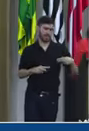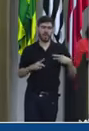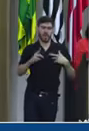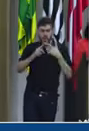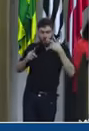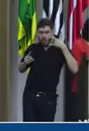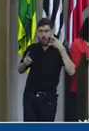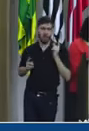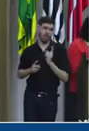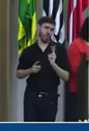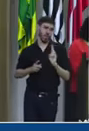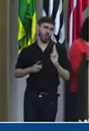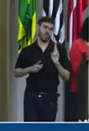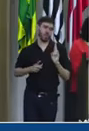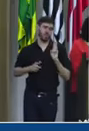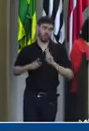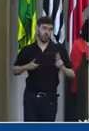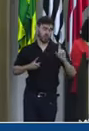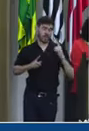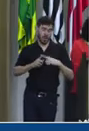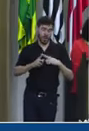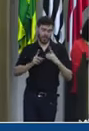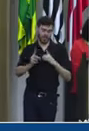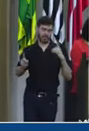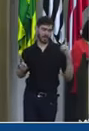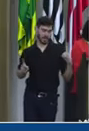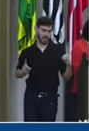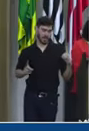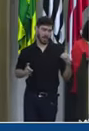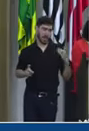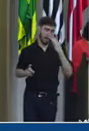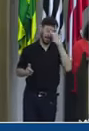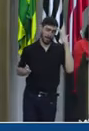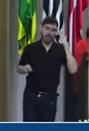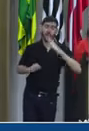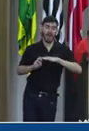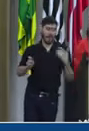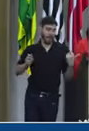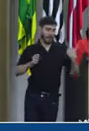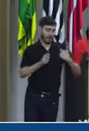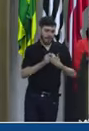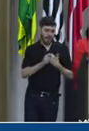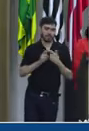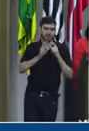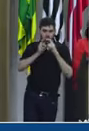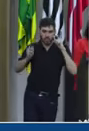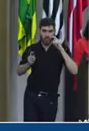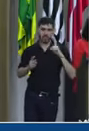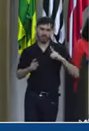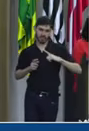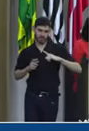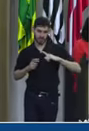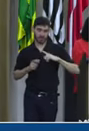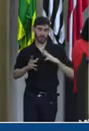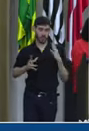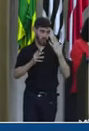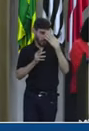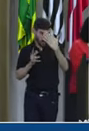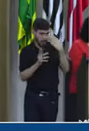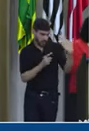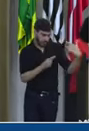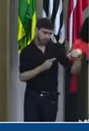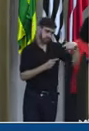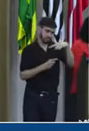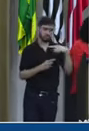máscara, porque eu estou num certo distanciamento e a pessoa mais próxima de mim aqui está de máscara. Obrigada a todos vocês por terem